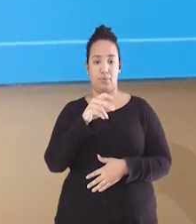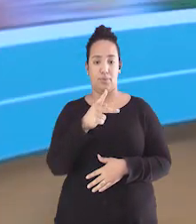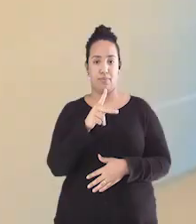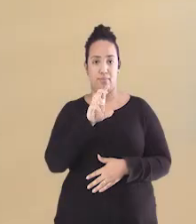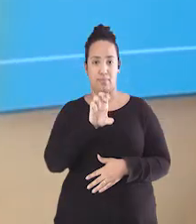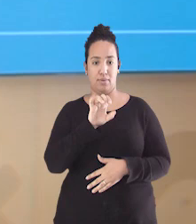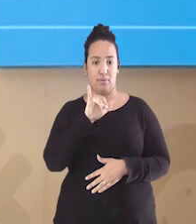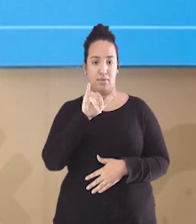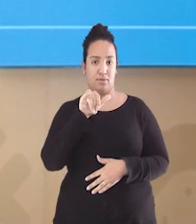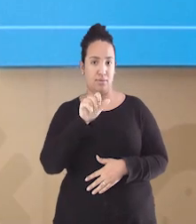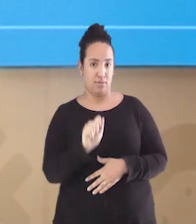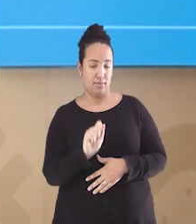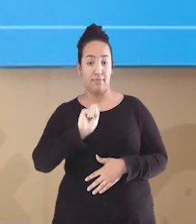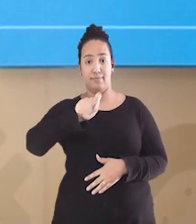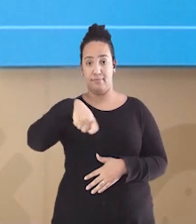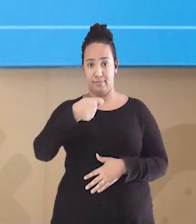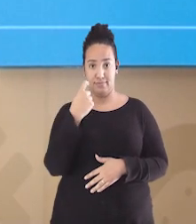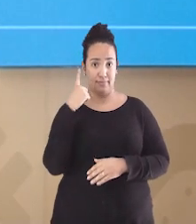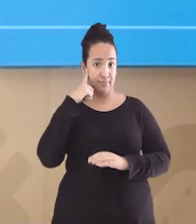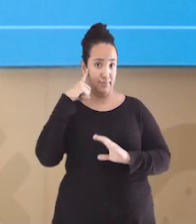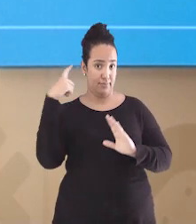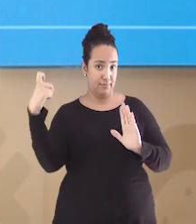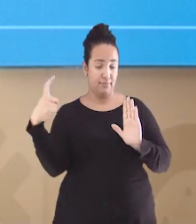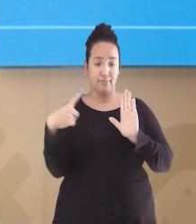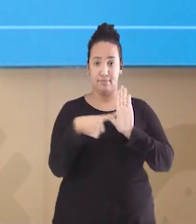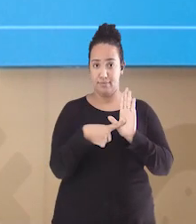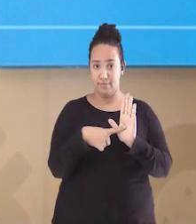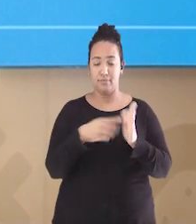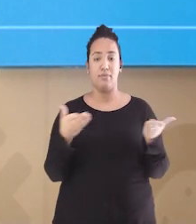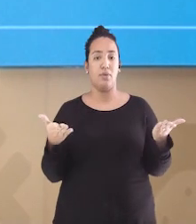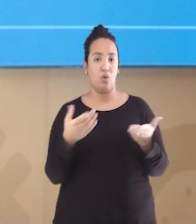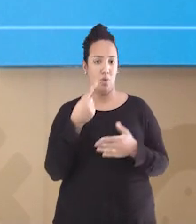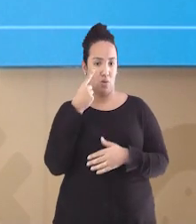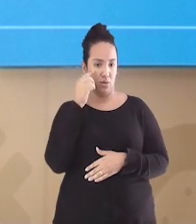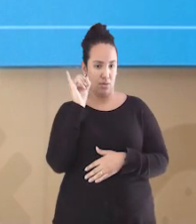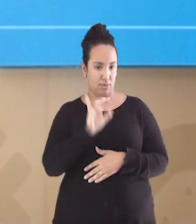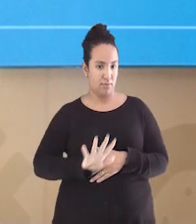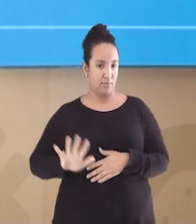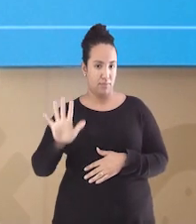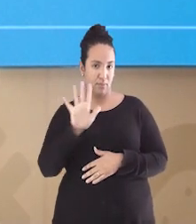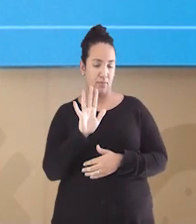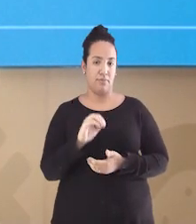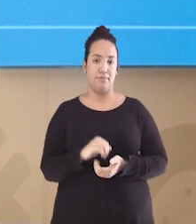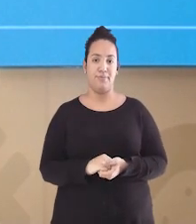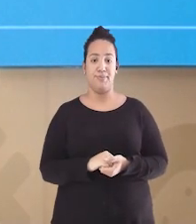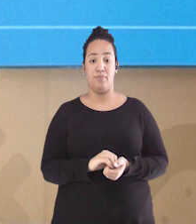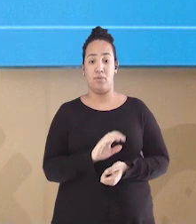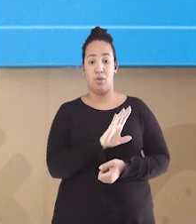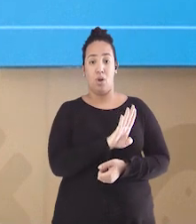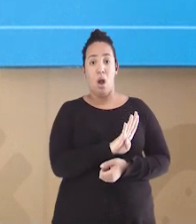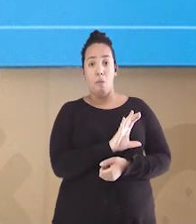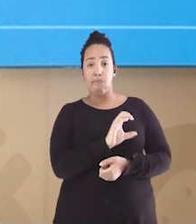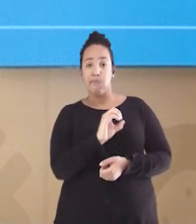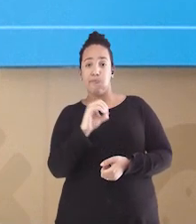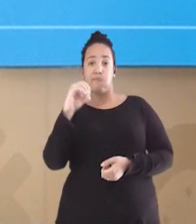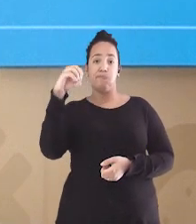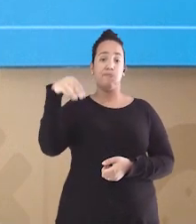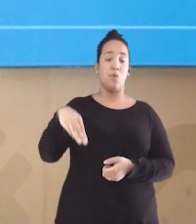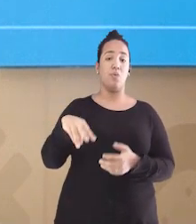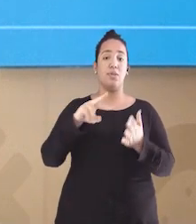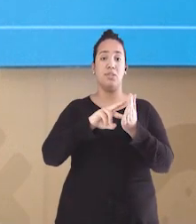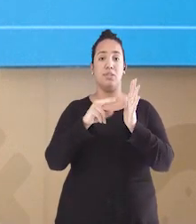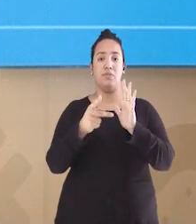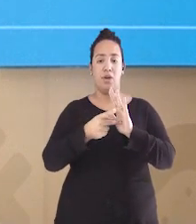onomatopeias. Veja aqui na imagem algumas onomatopeias. Bum